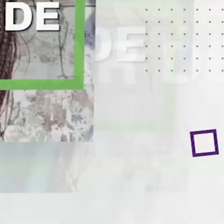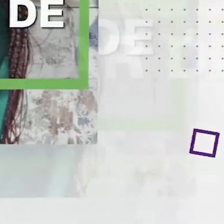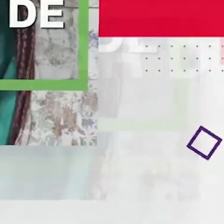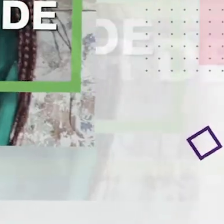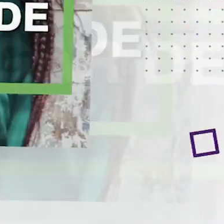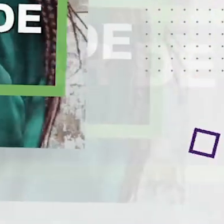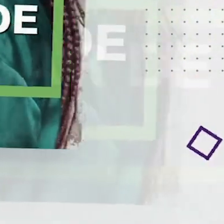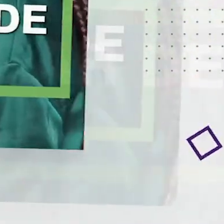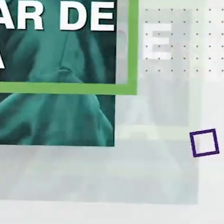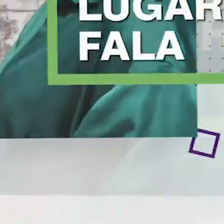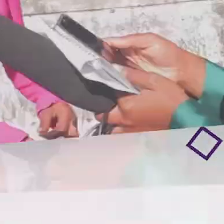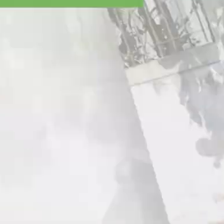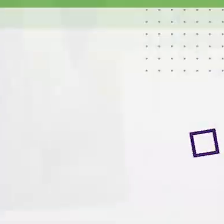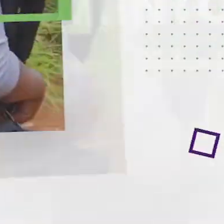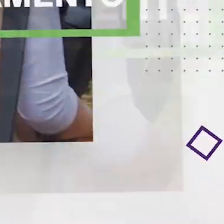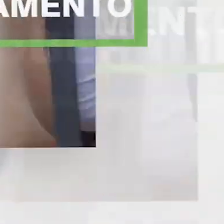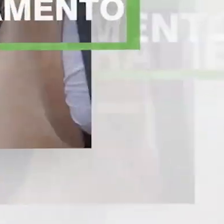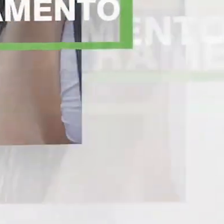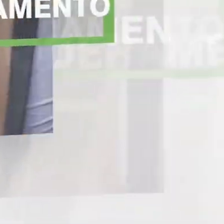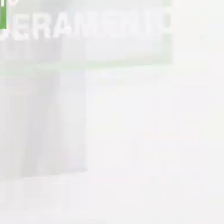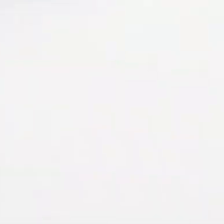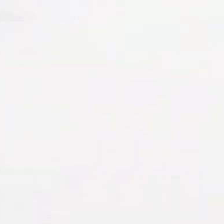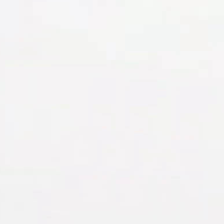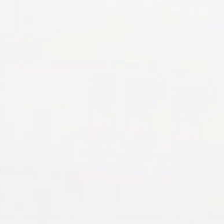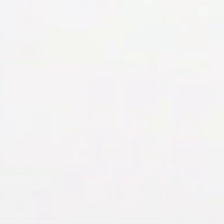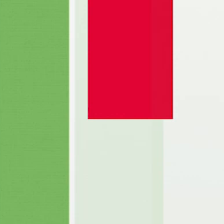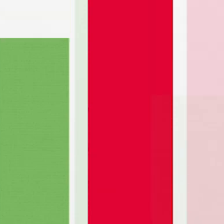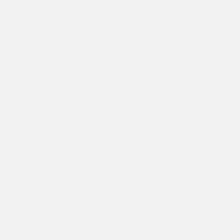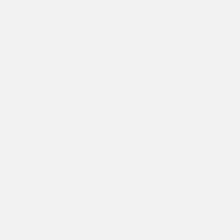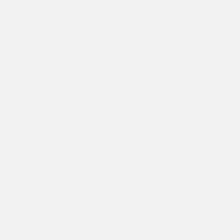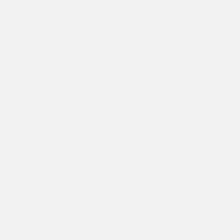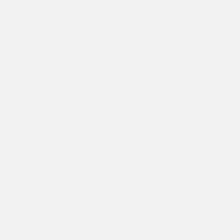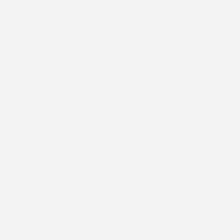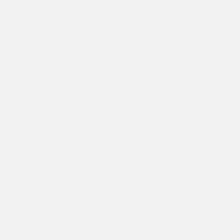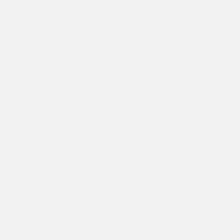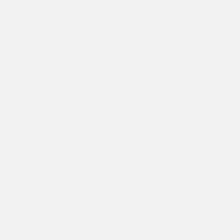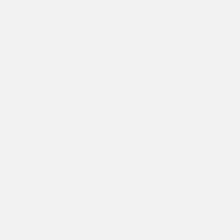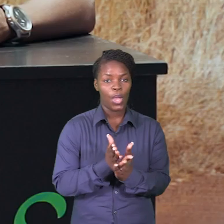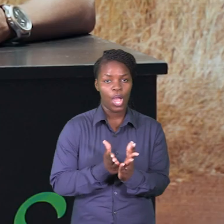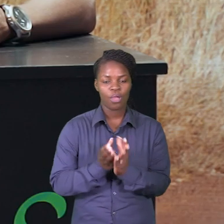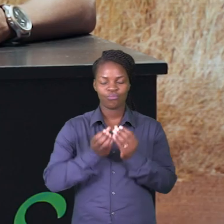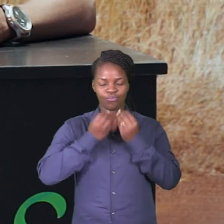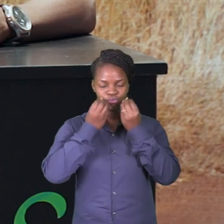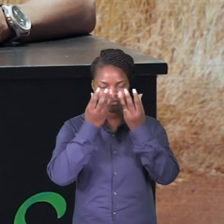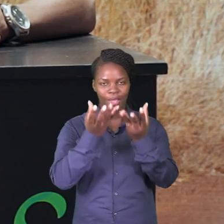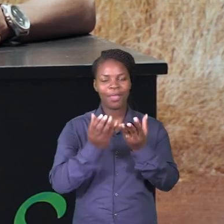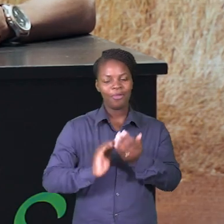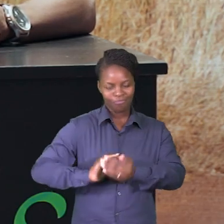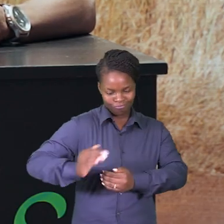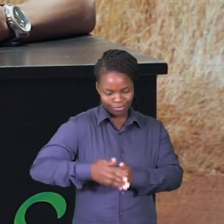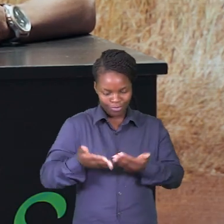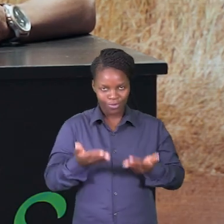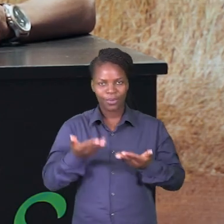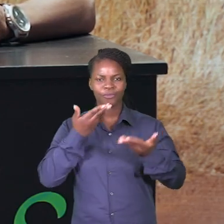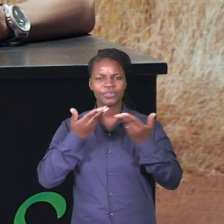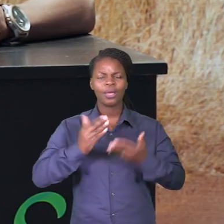educação asas voos asas vo mecanismo multisetorial de